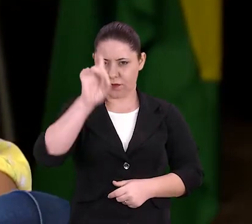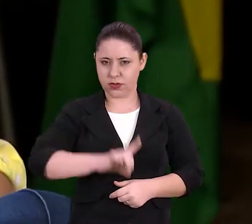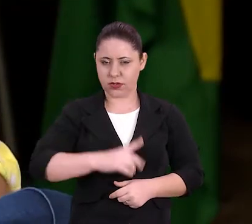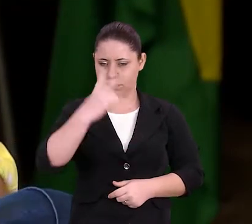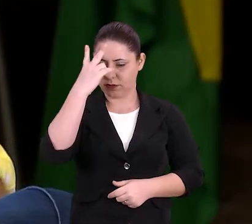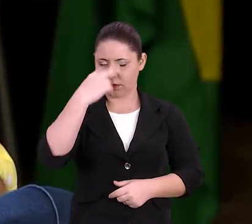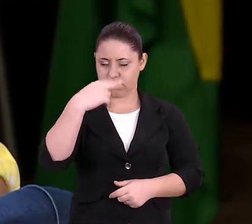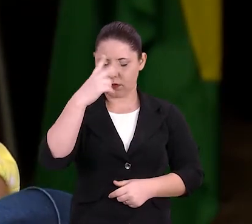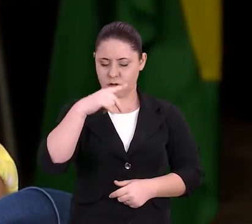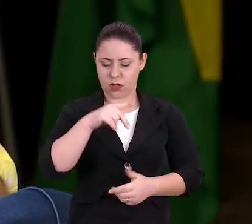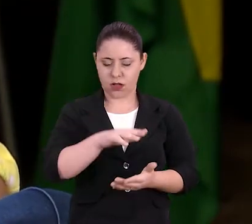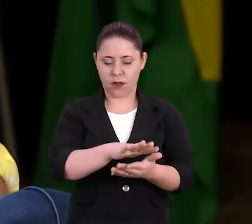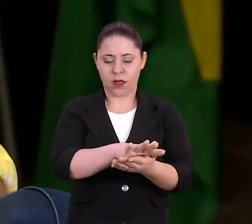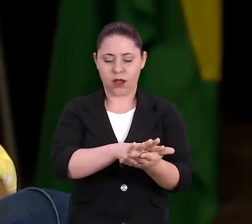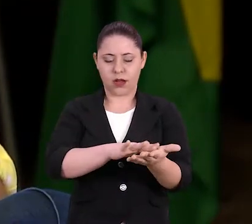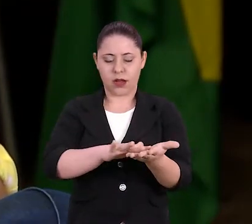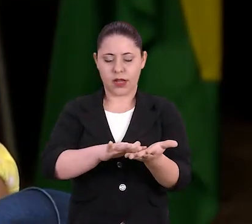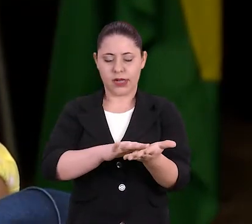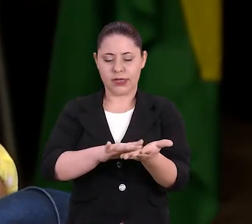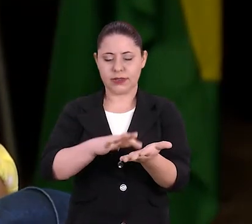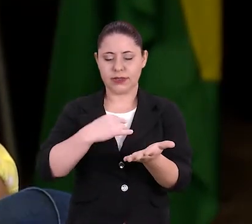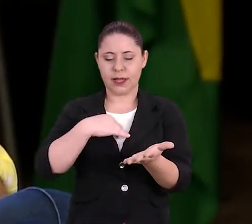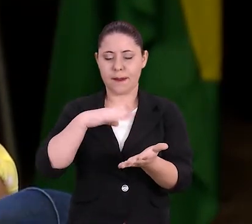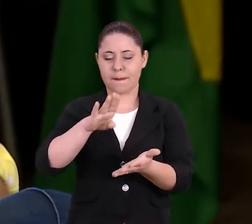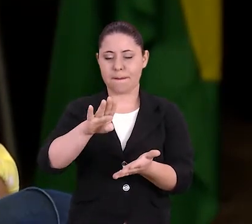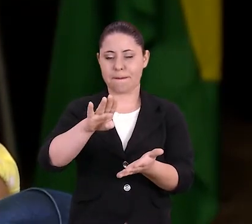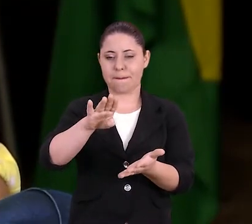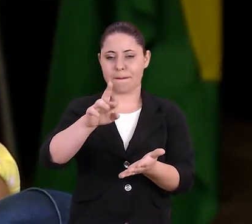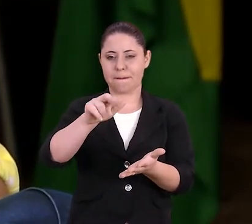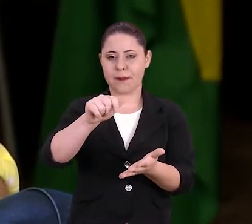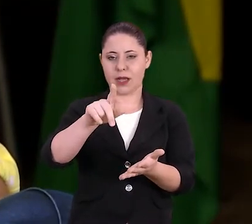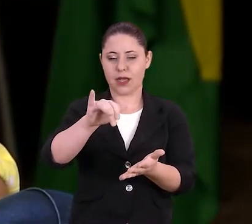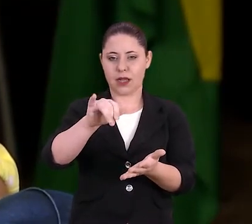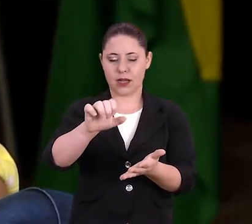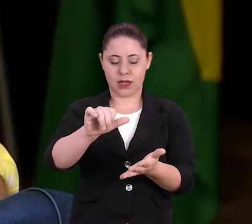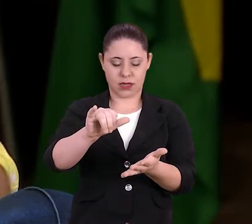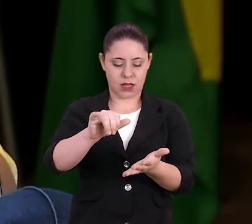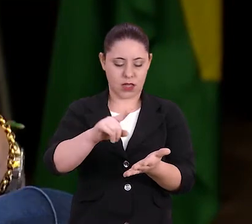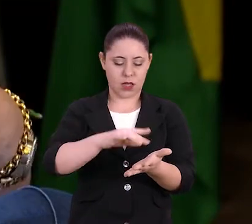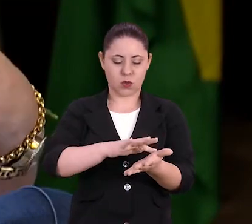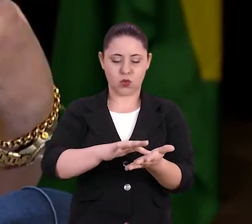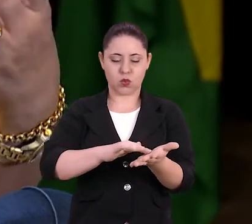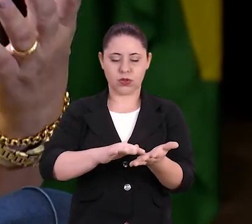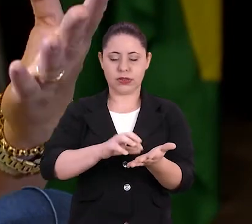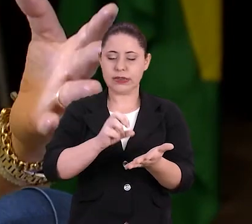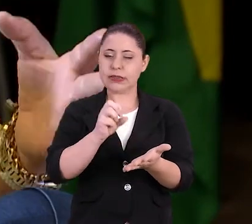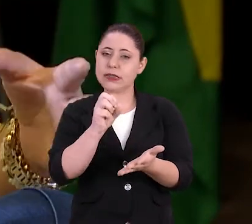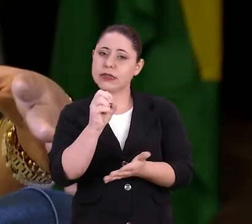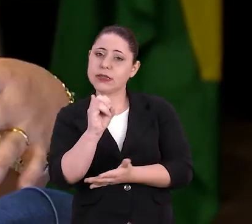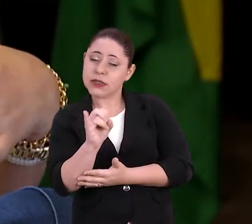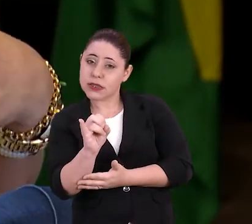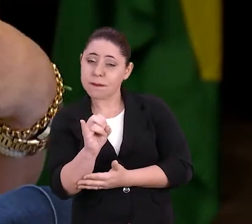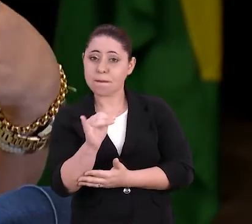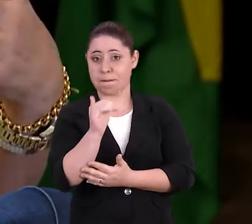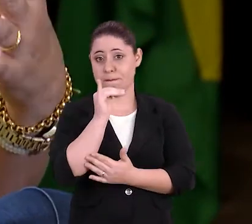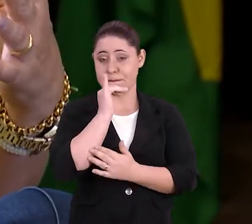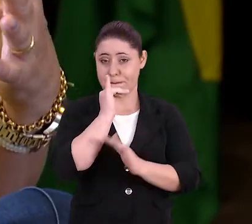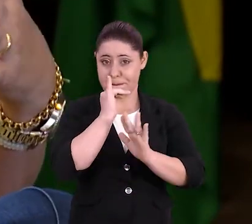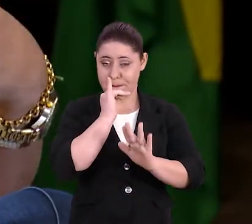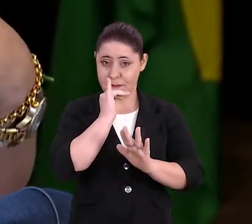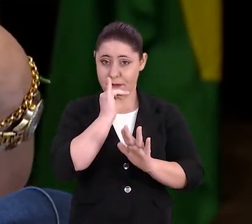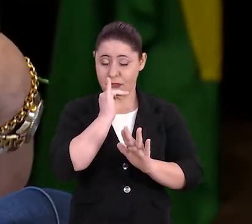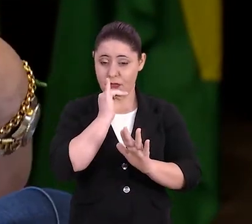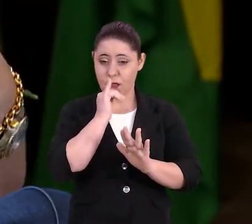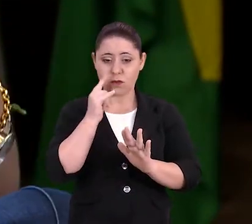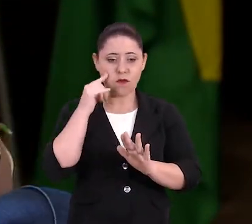visual, a urna eletrônica possui braille, né, inscrição de braille nos teclados, e se porventura